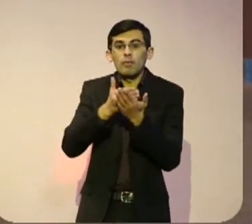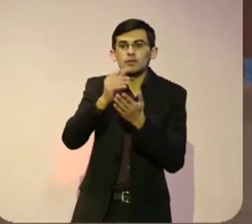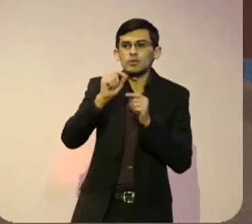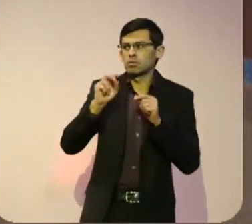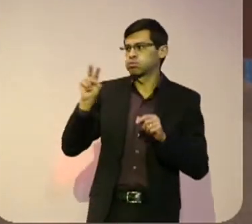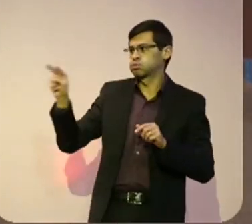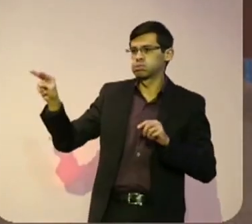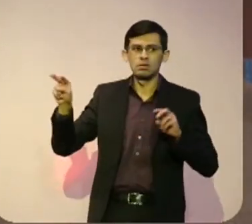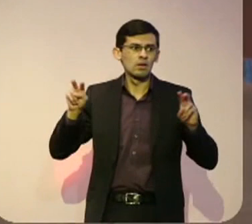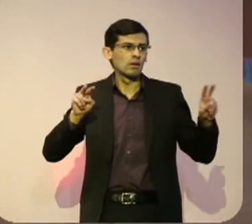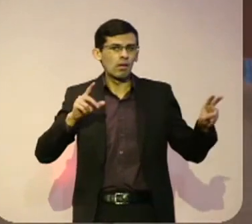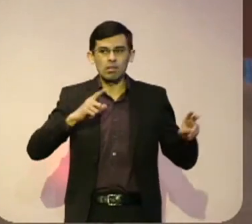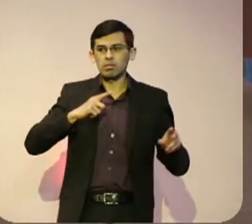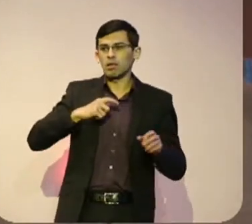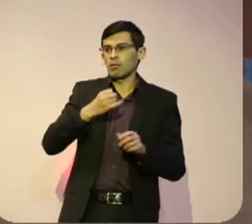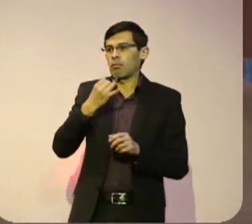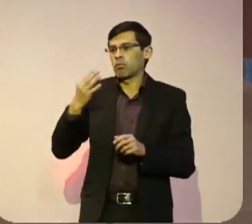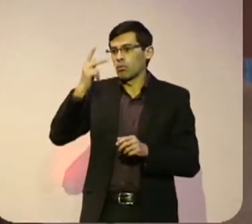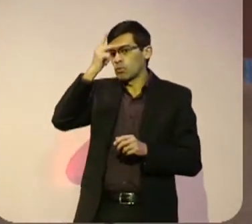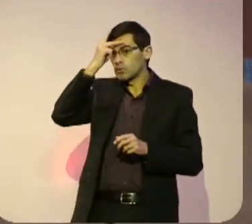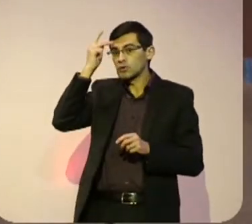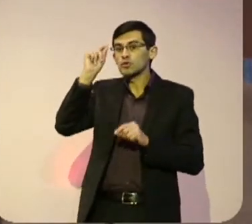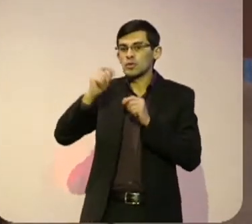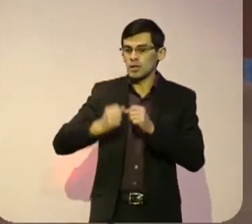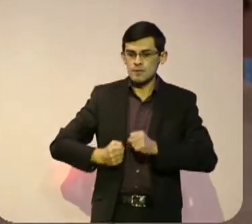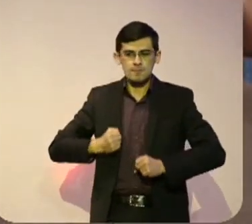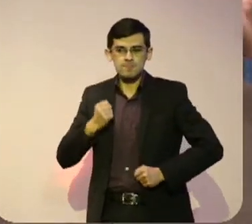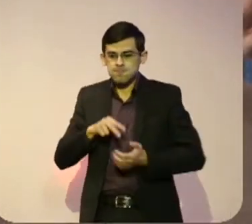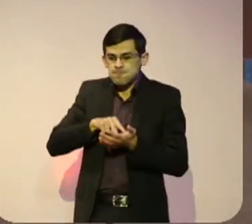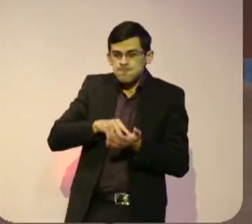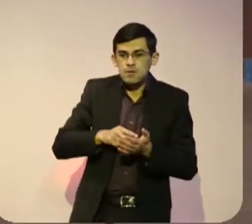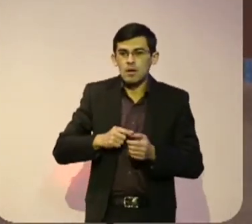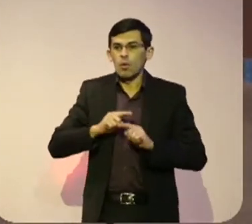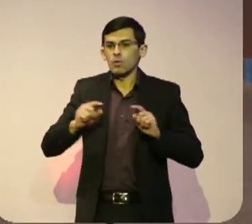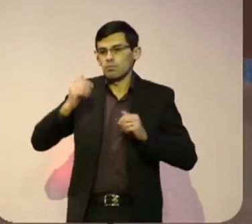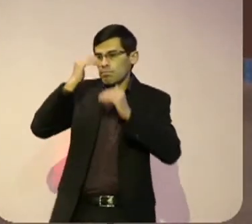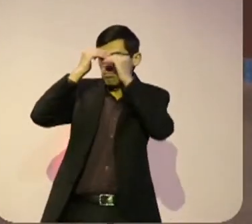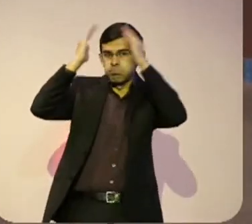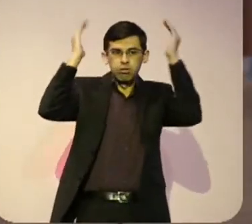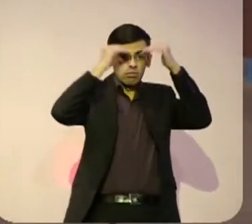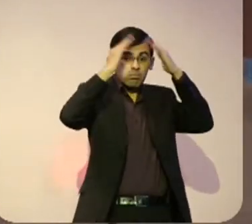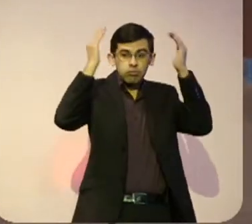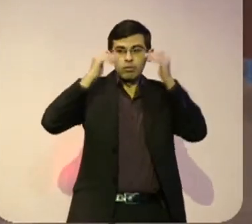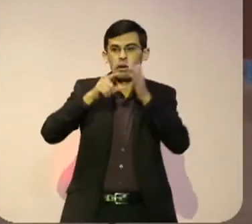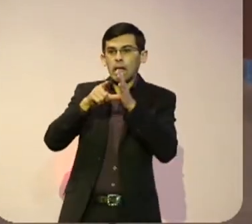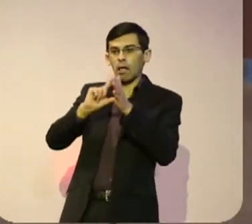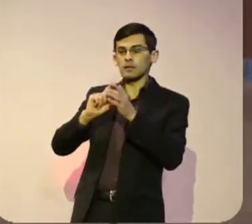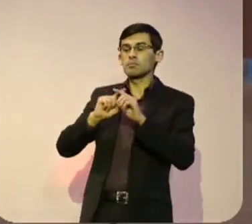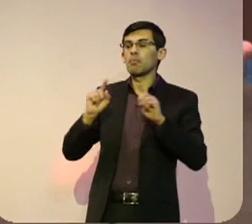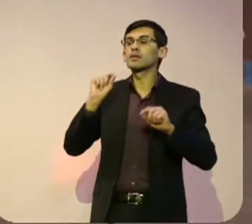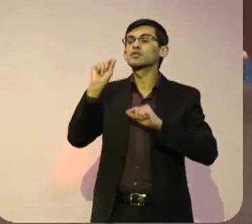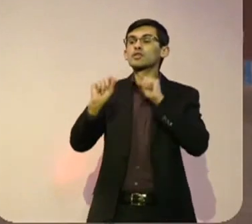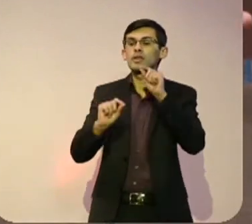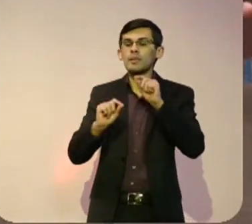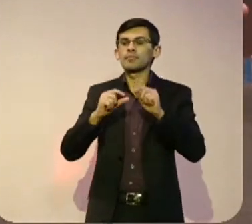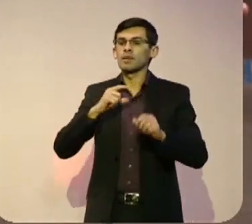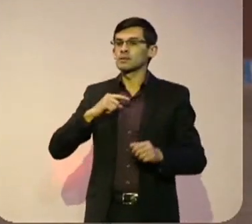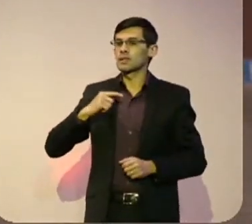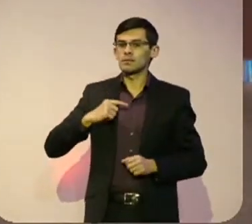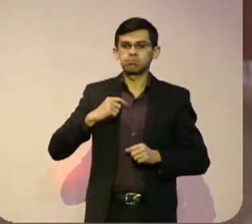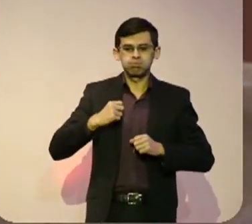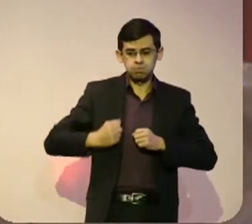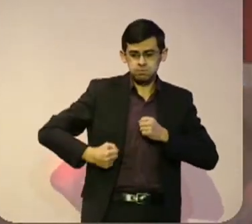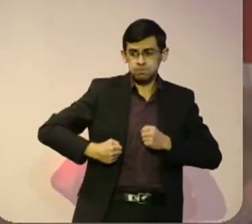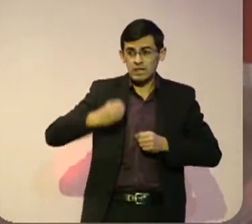começa a olhar para o lado, e tem alguns que seguem firme, outros começam a desistir antes de nós. E aí tem uma batalha